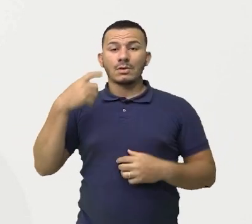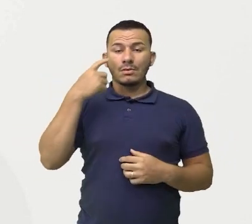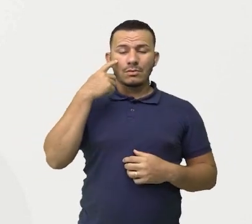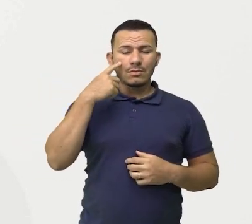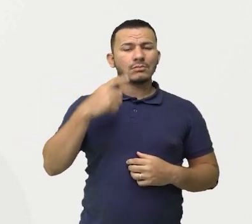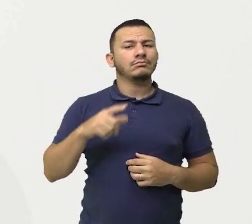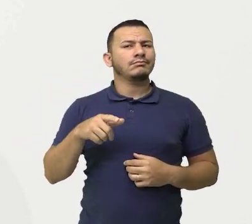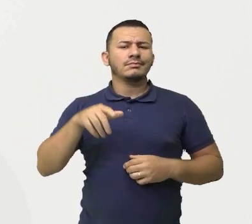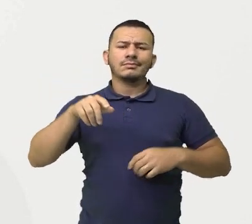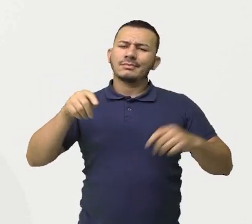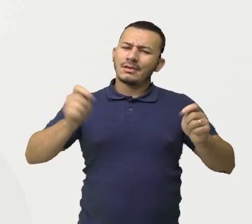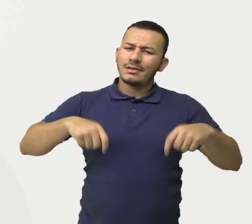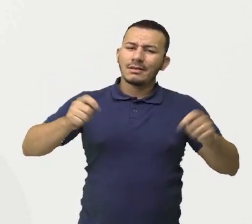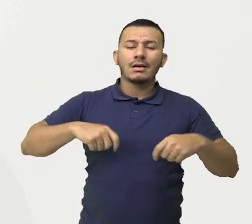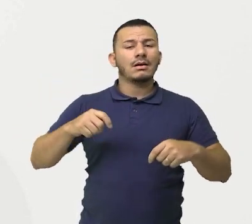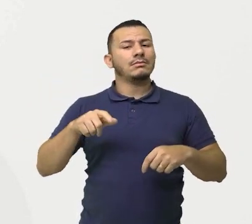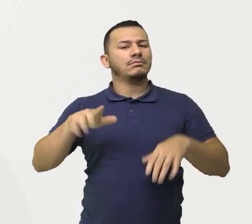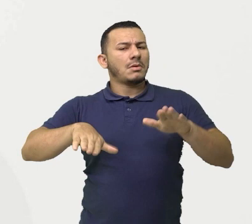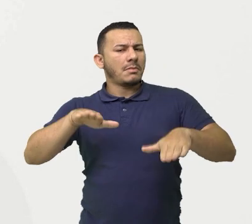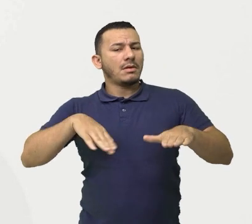seguinte, ó, tem algumas porcentagens,